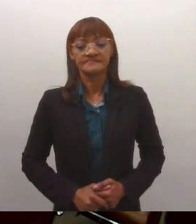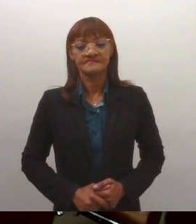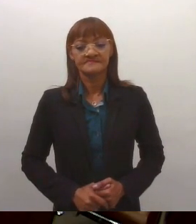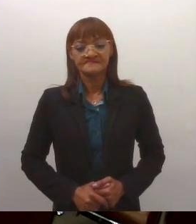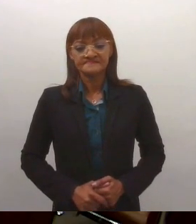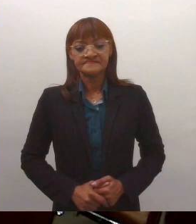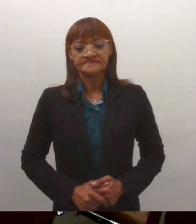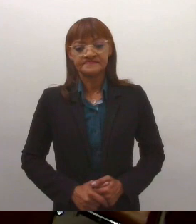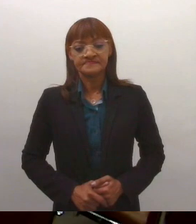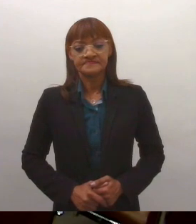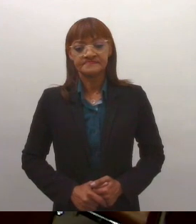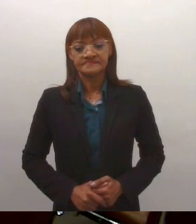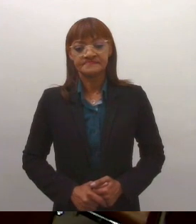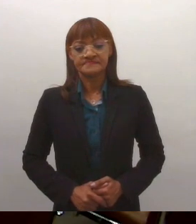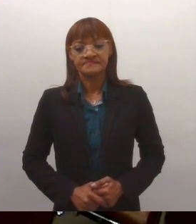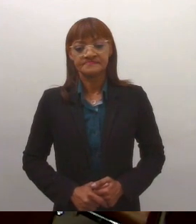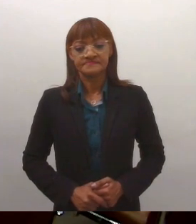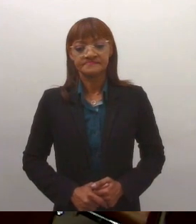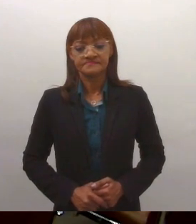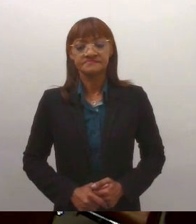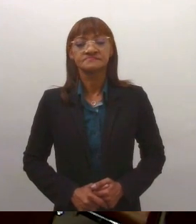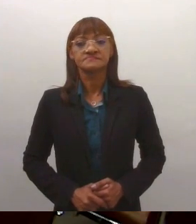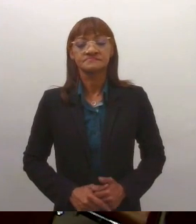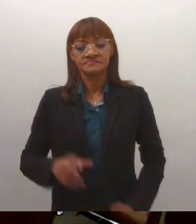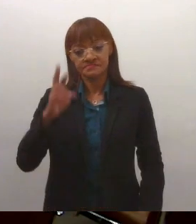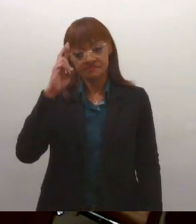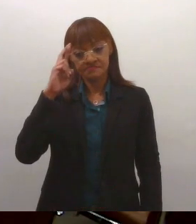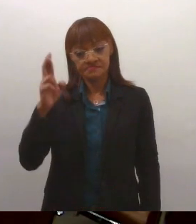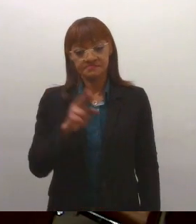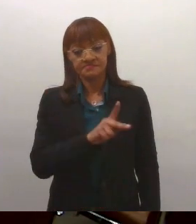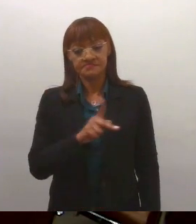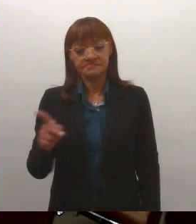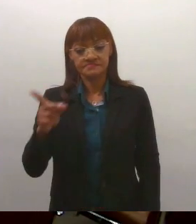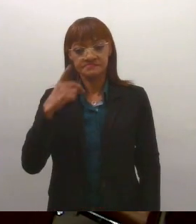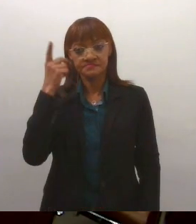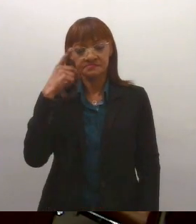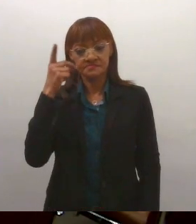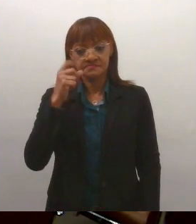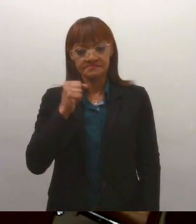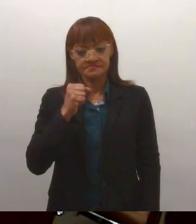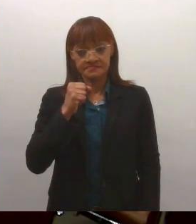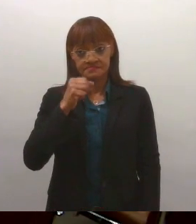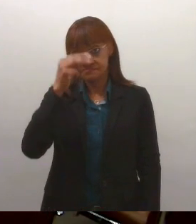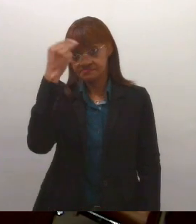Excelentíssimo senhor presidente, deputado Galibaldo Mendonça, presidente da mesa dessa sessão.